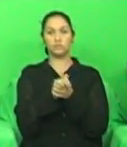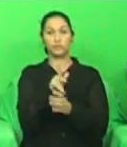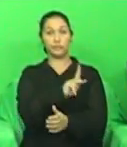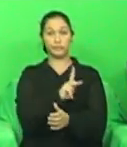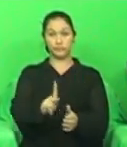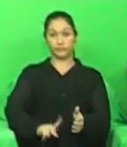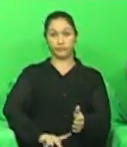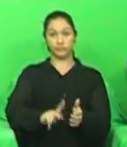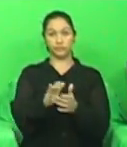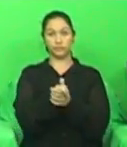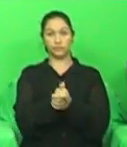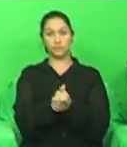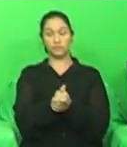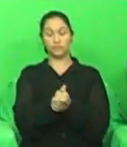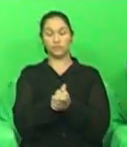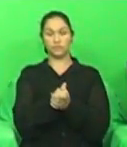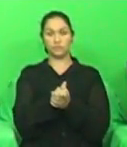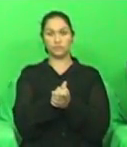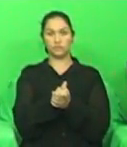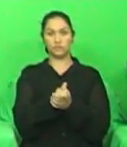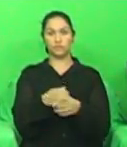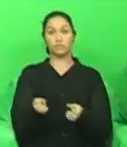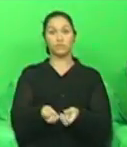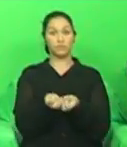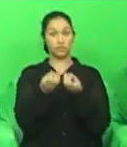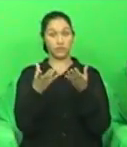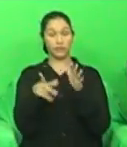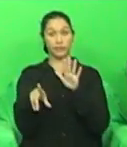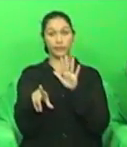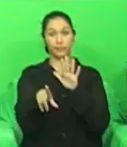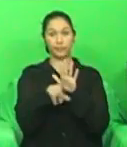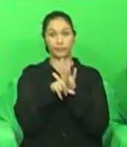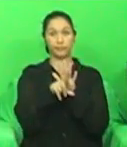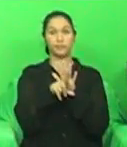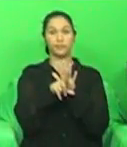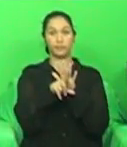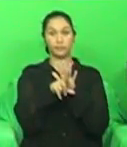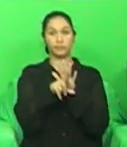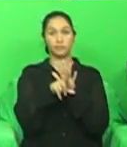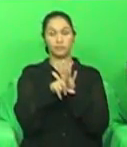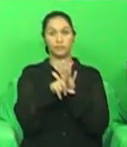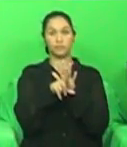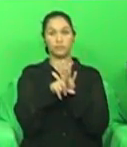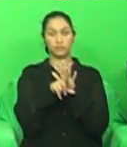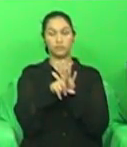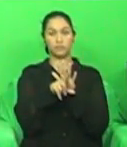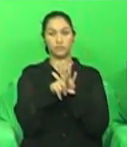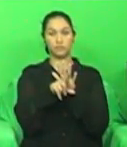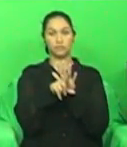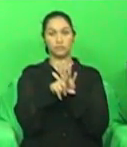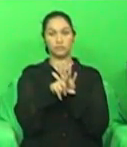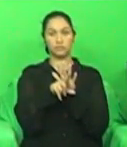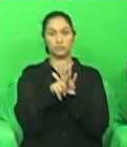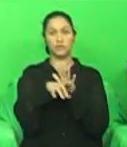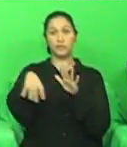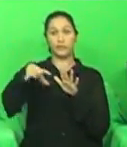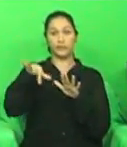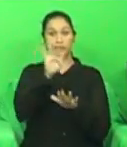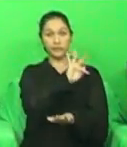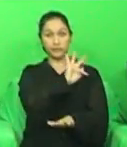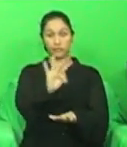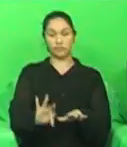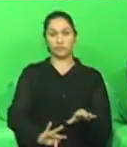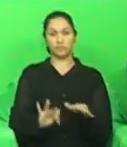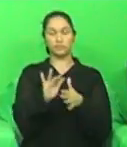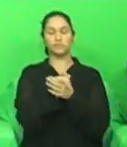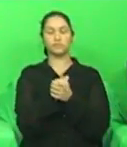que tem respaldo legal é a nível federal que de um modo geral